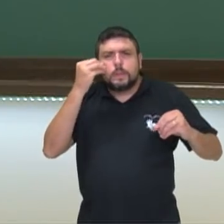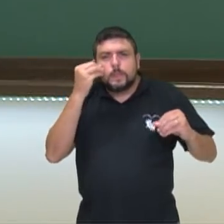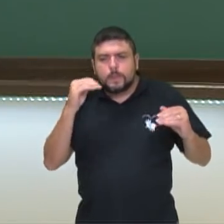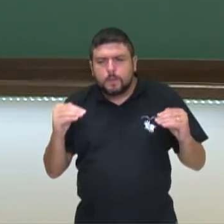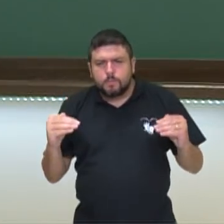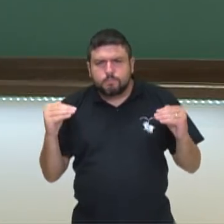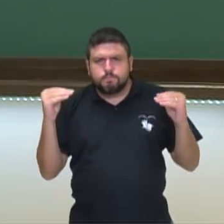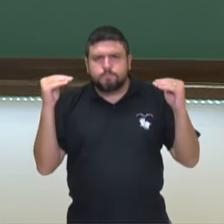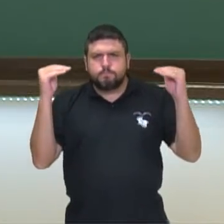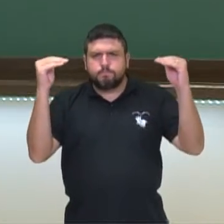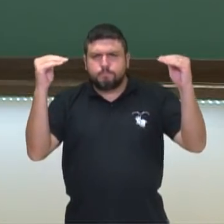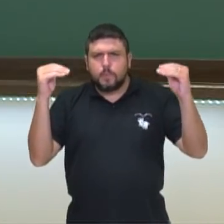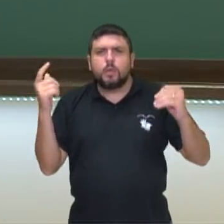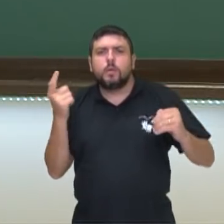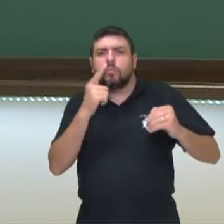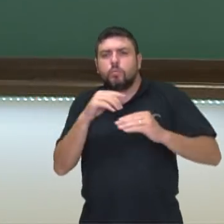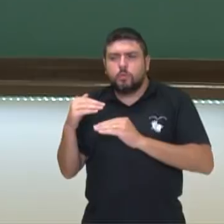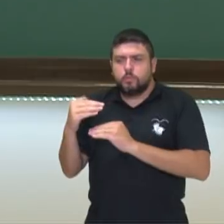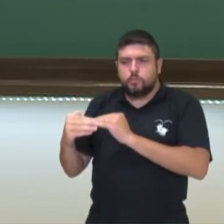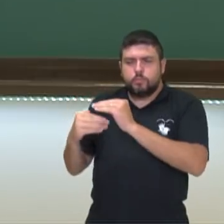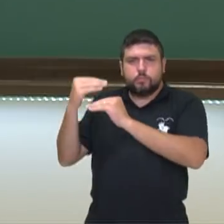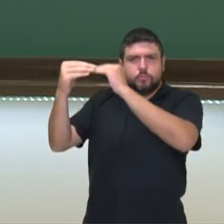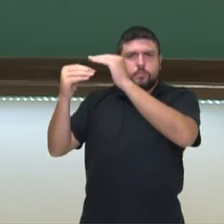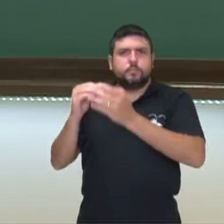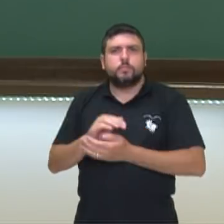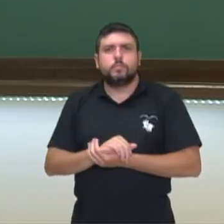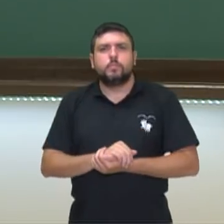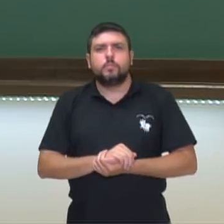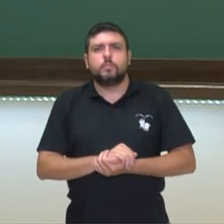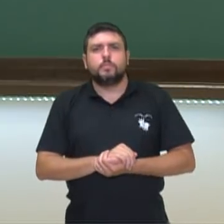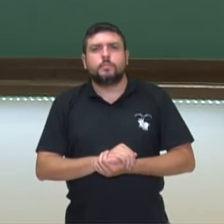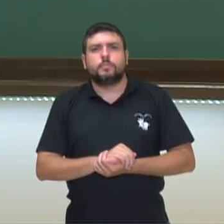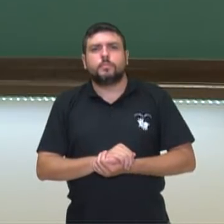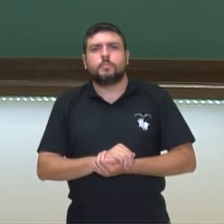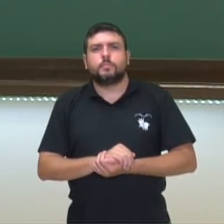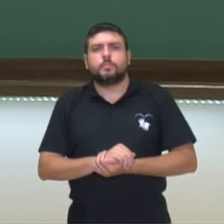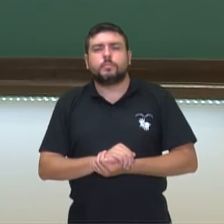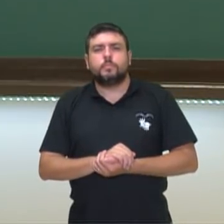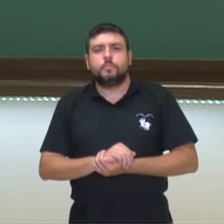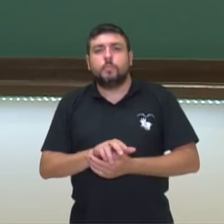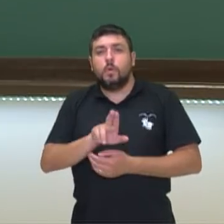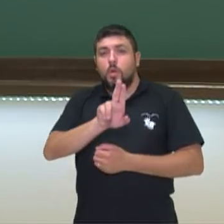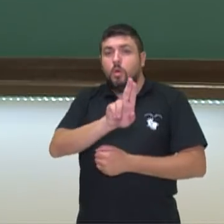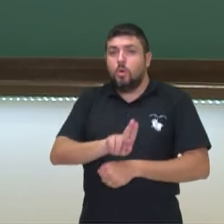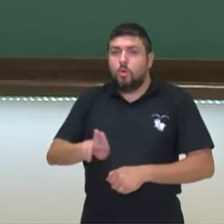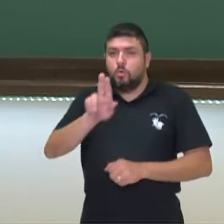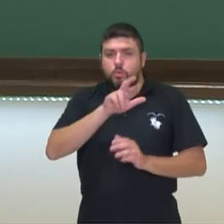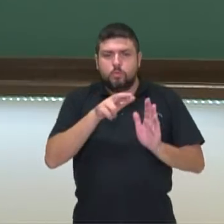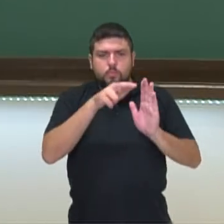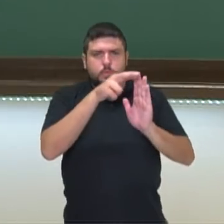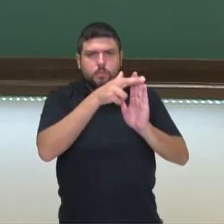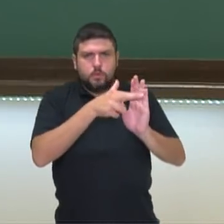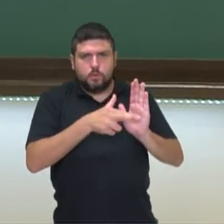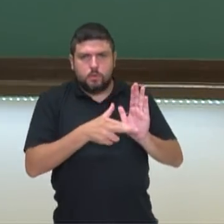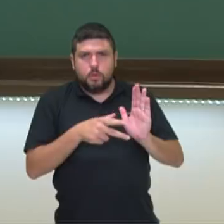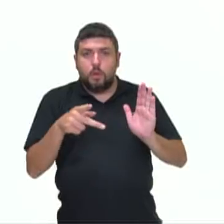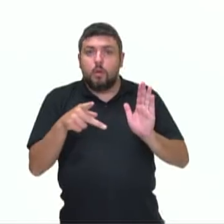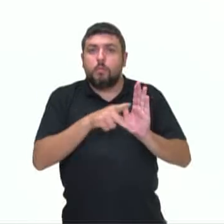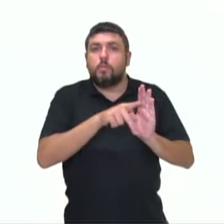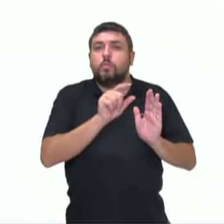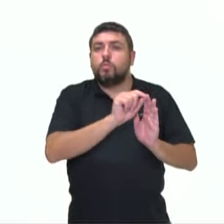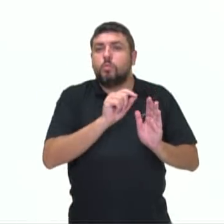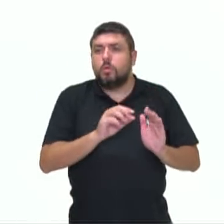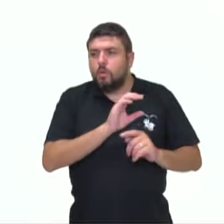socialmente e financeiramente, né? Obviamente. Utiliza de critérios próprios para a concessão de recursos destinados